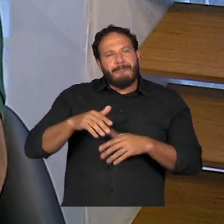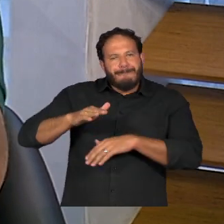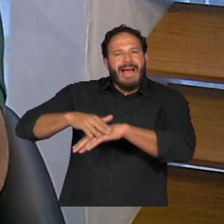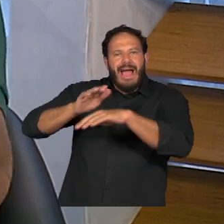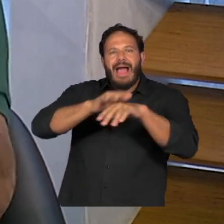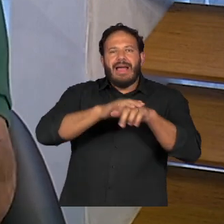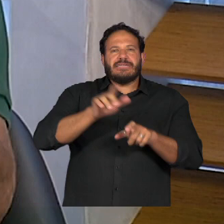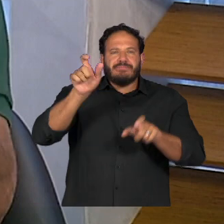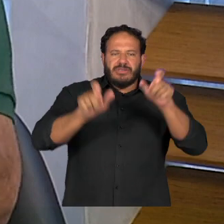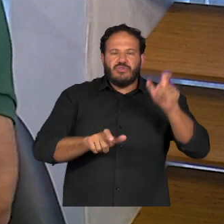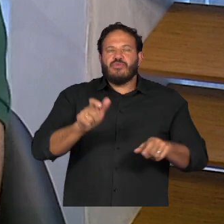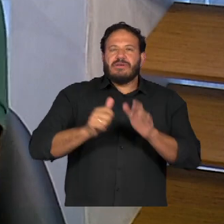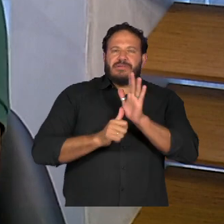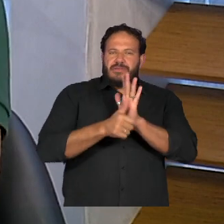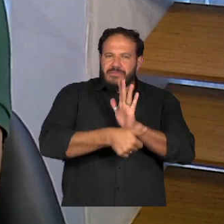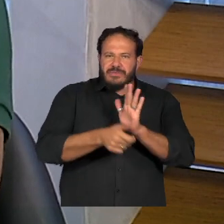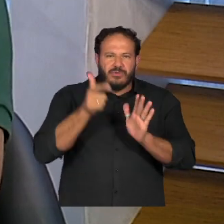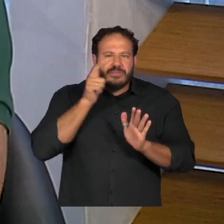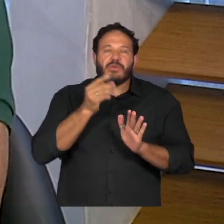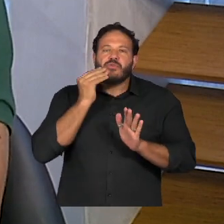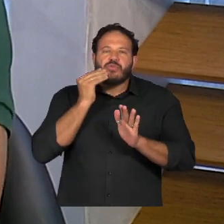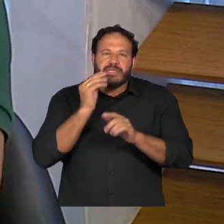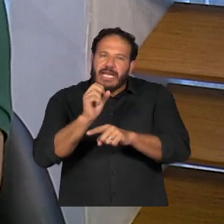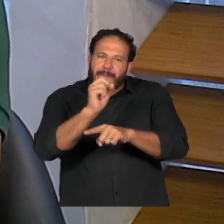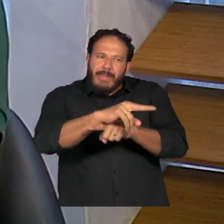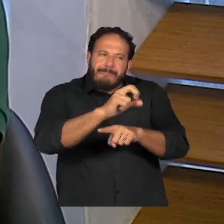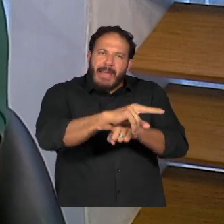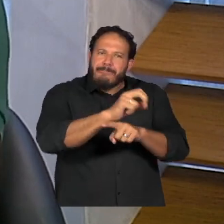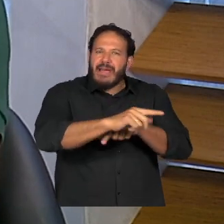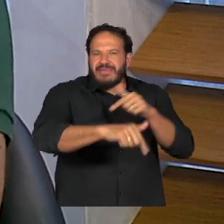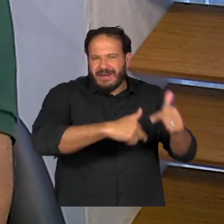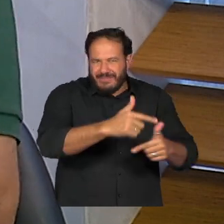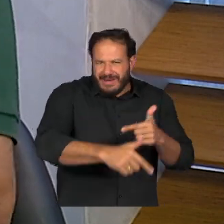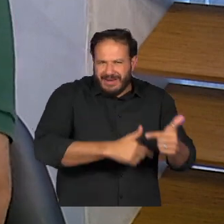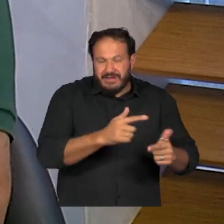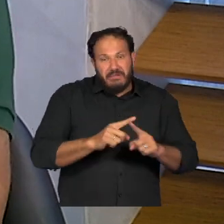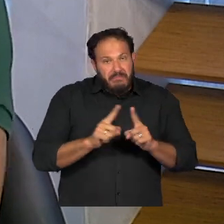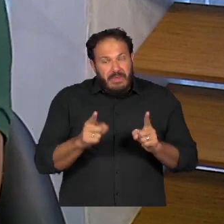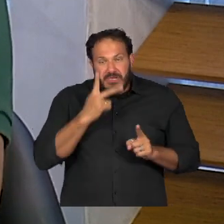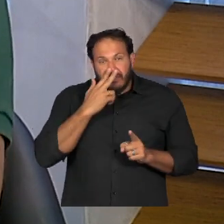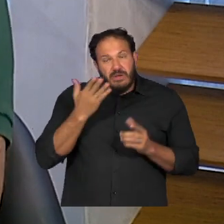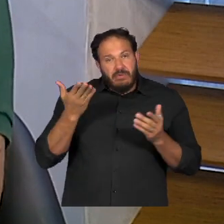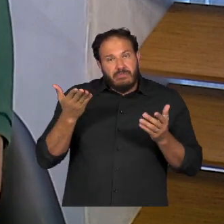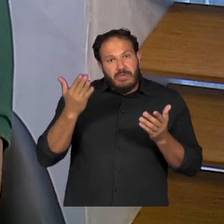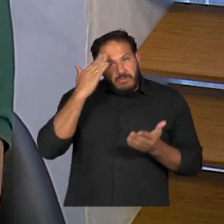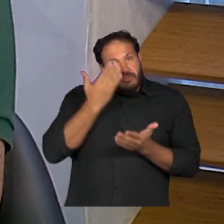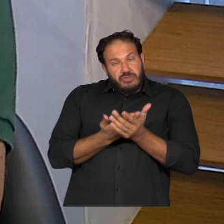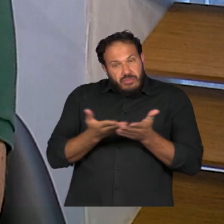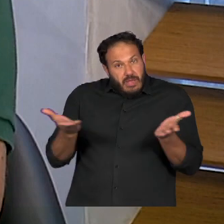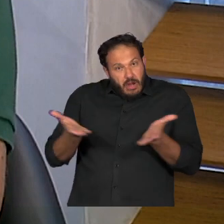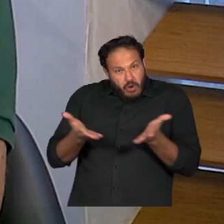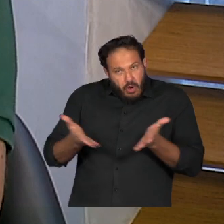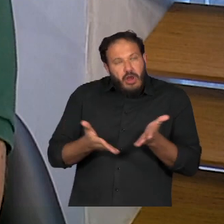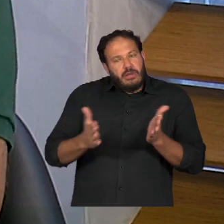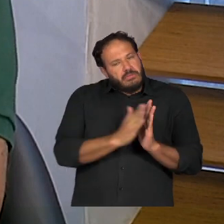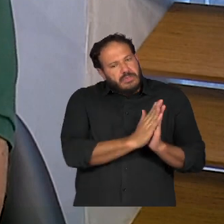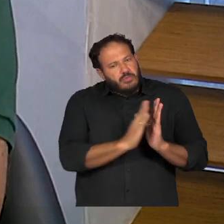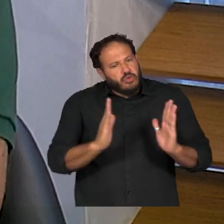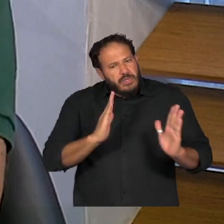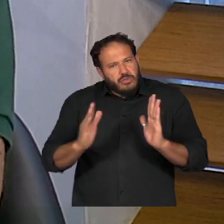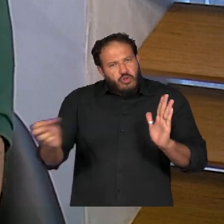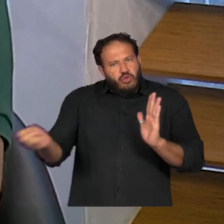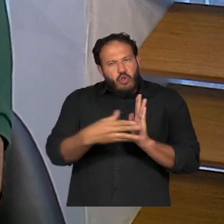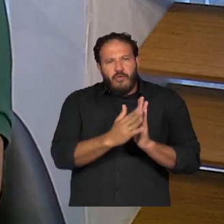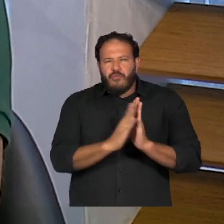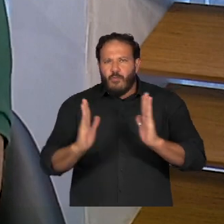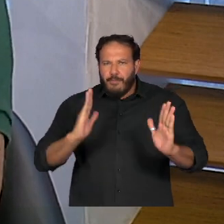gente no mercado de trabalho mas eu acho que através desse da educação a gente consegue quebrar